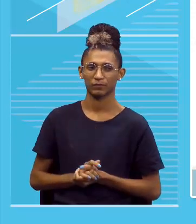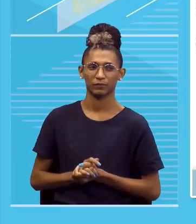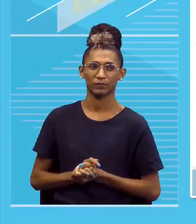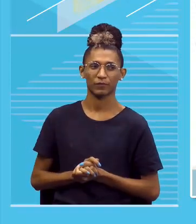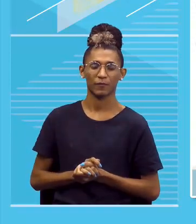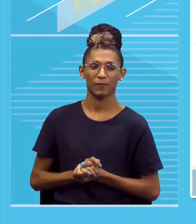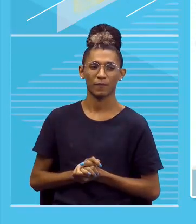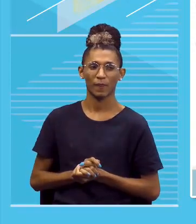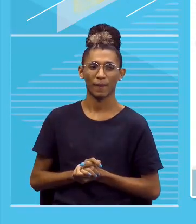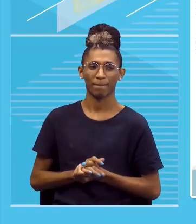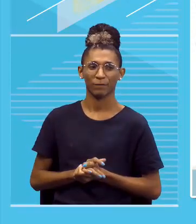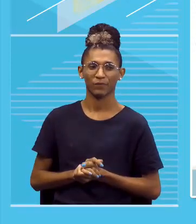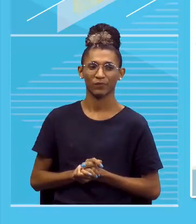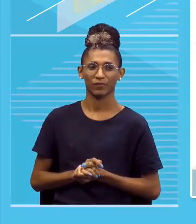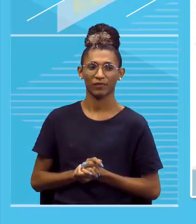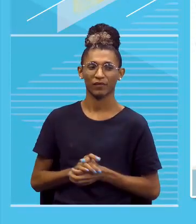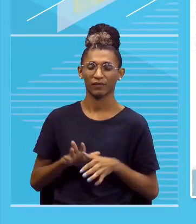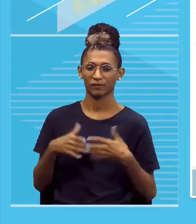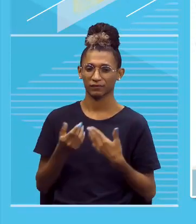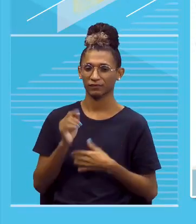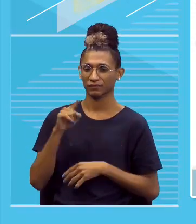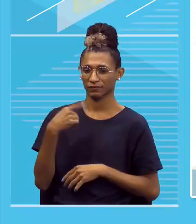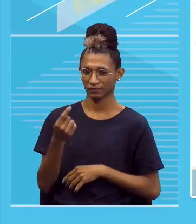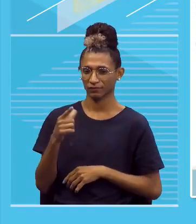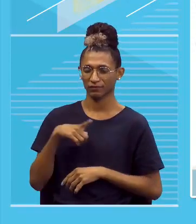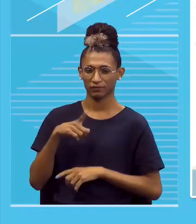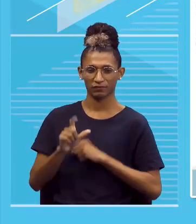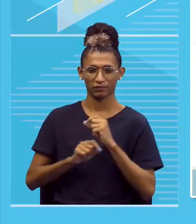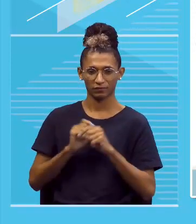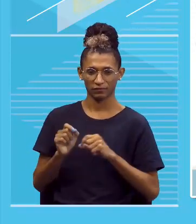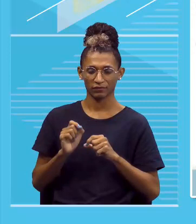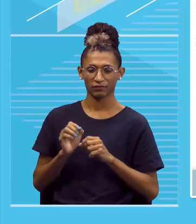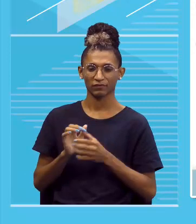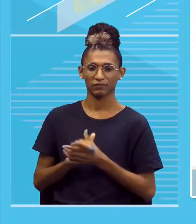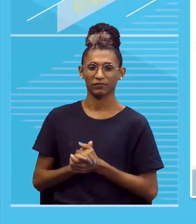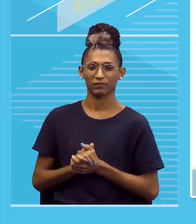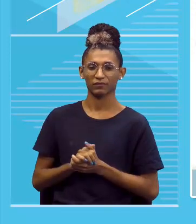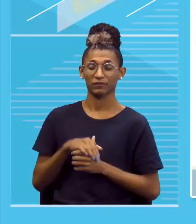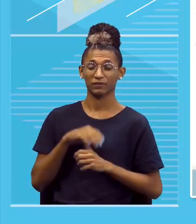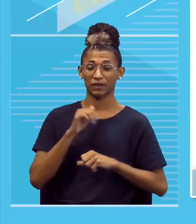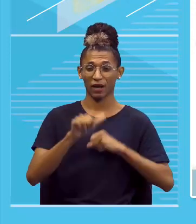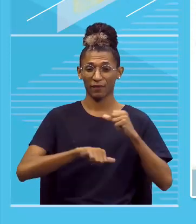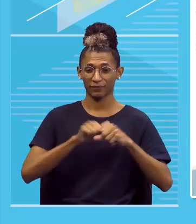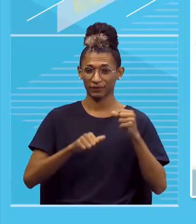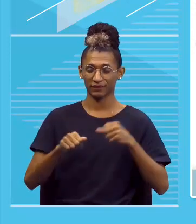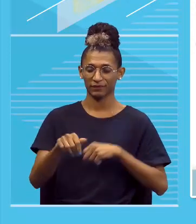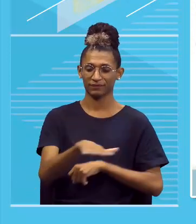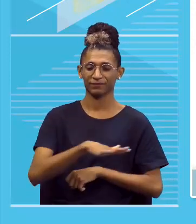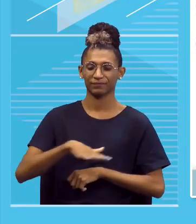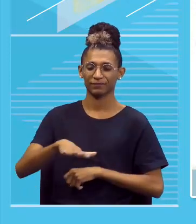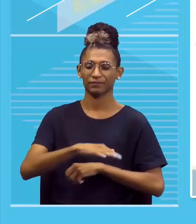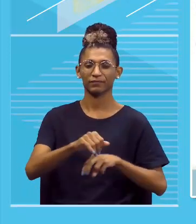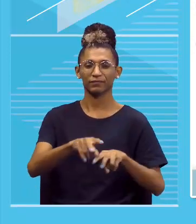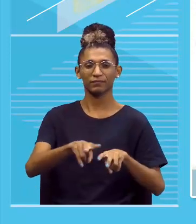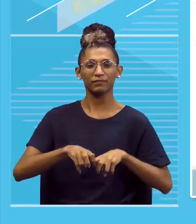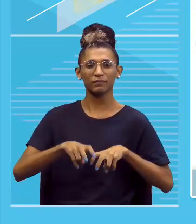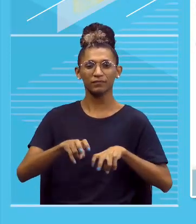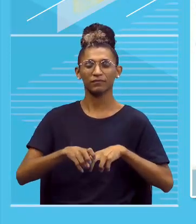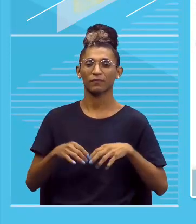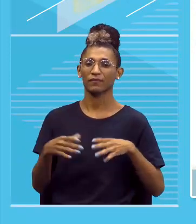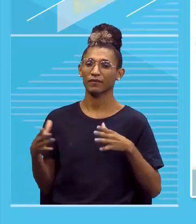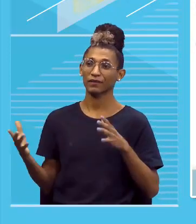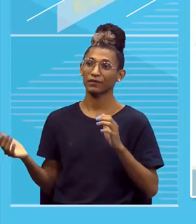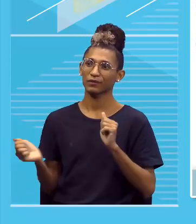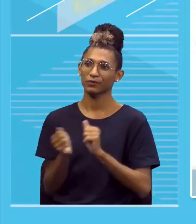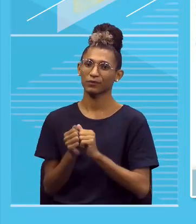só que veio a modernização do Campo e com ela as